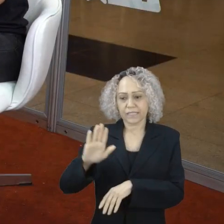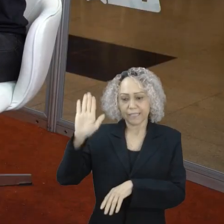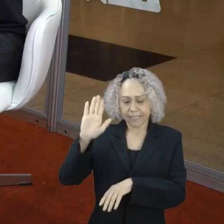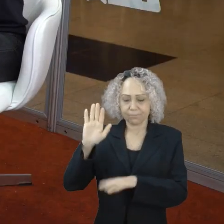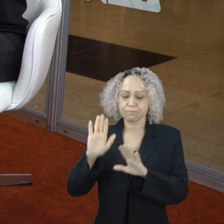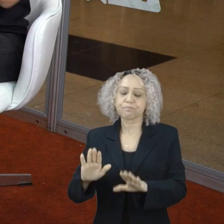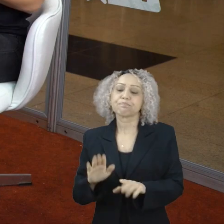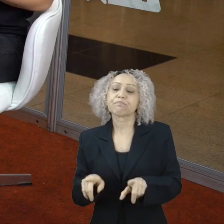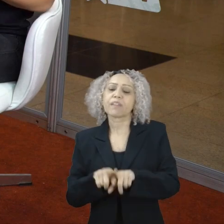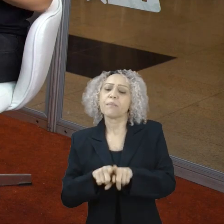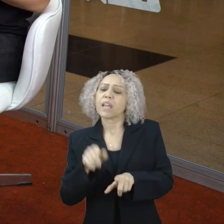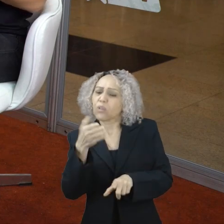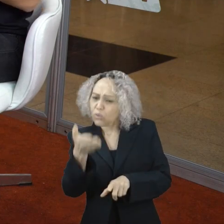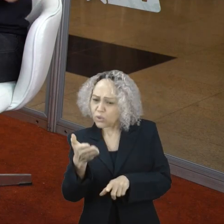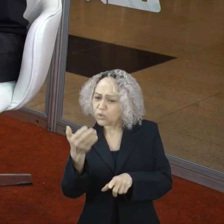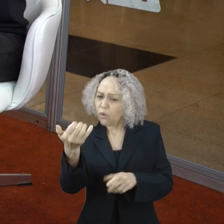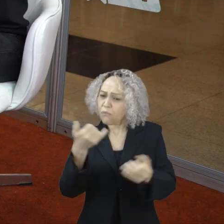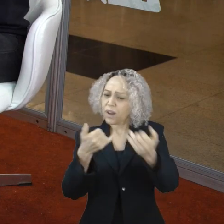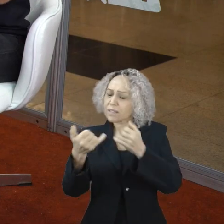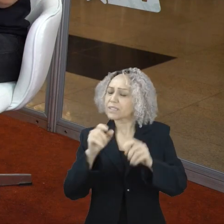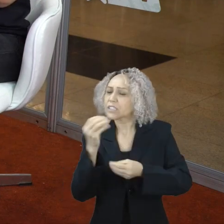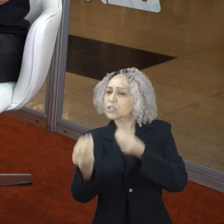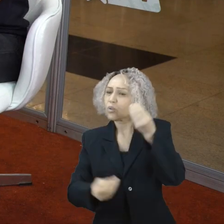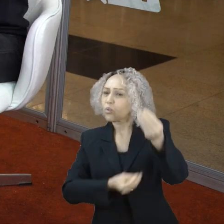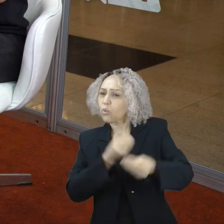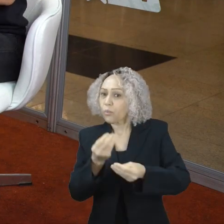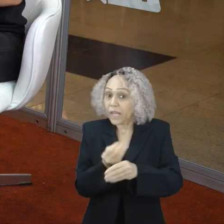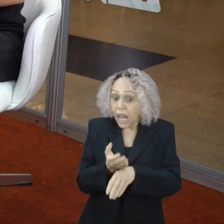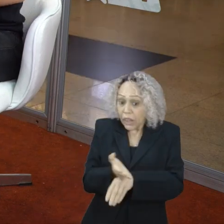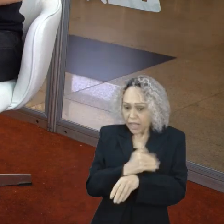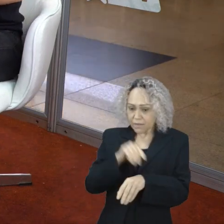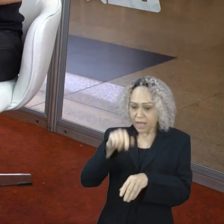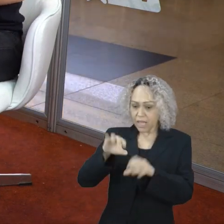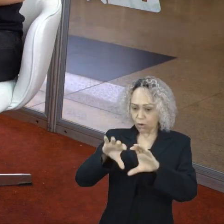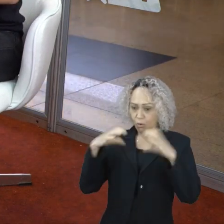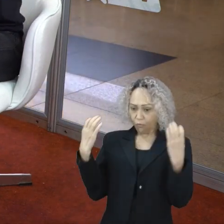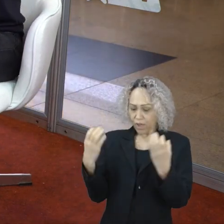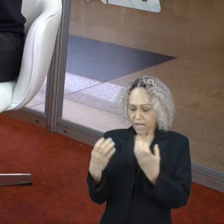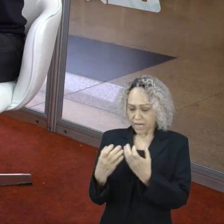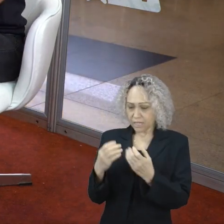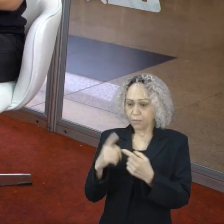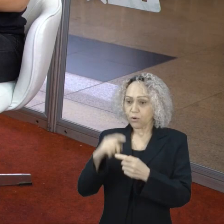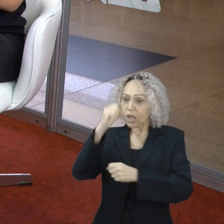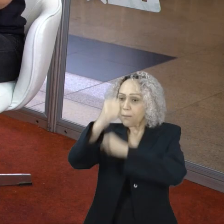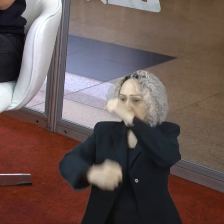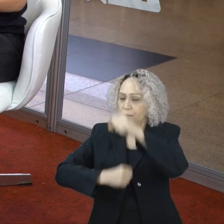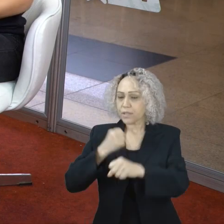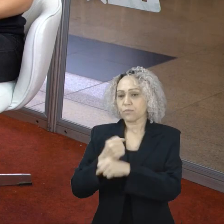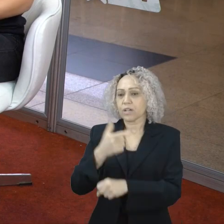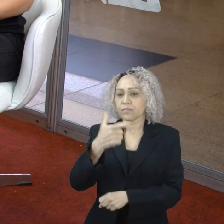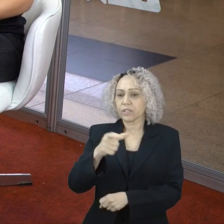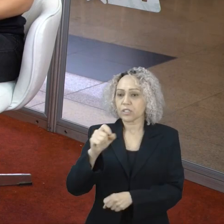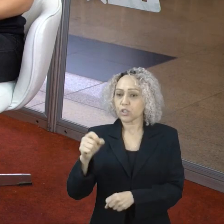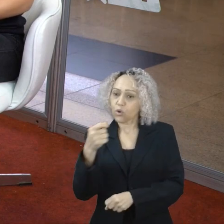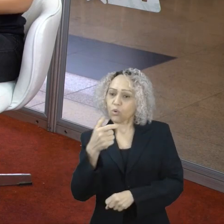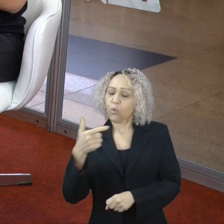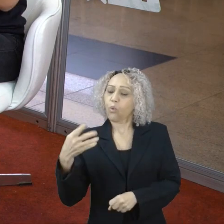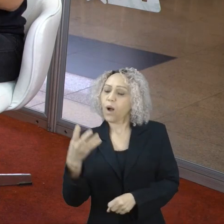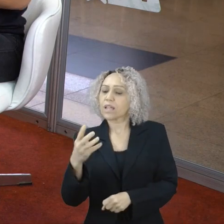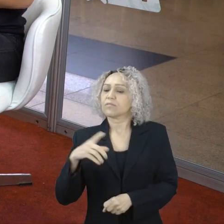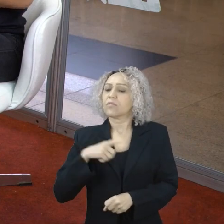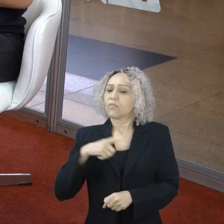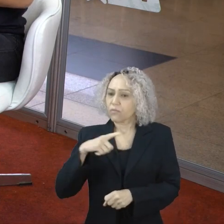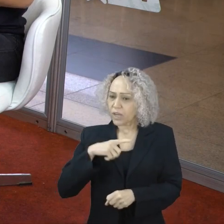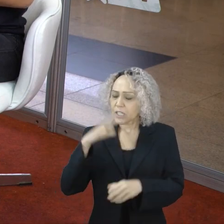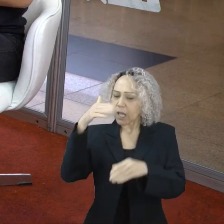importância de antecipar essa conferência um ano antes do pleito de 2024, tanto, né, para o Partido dos Trabalhadores,